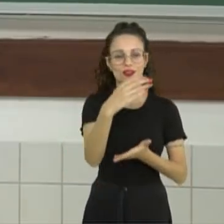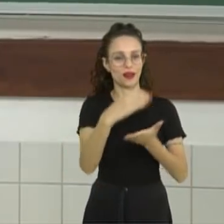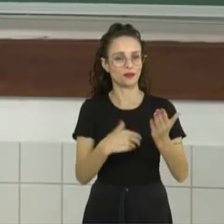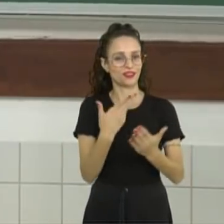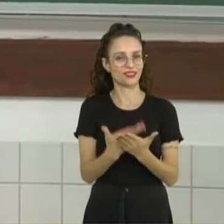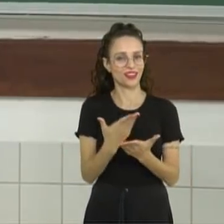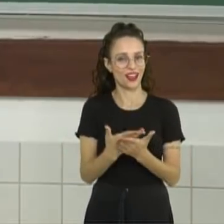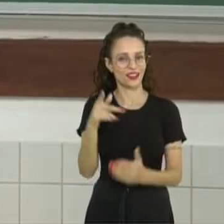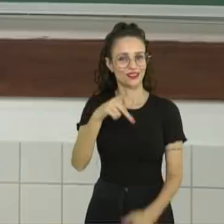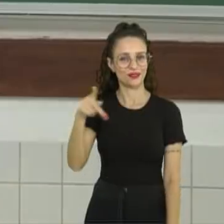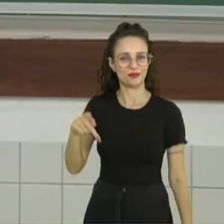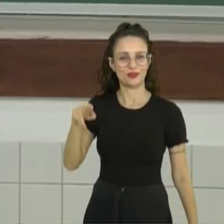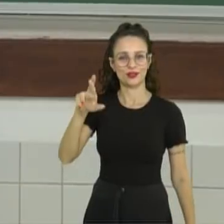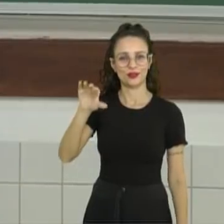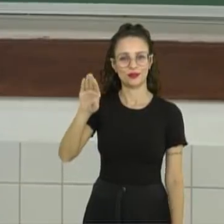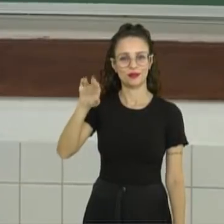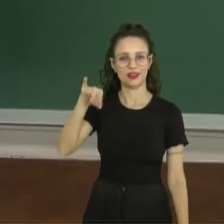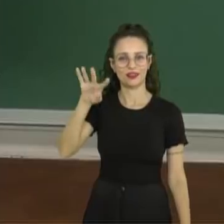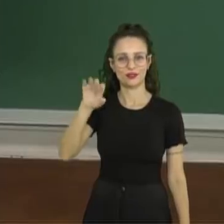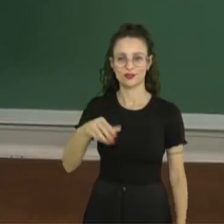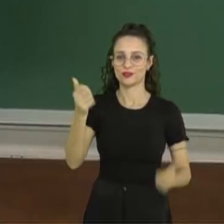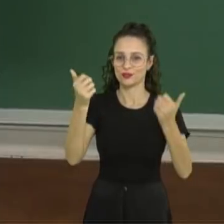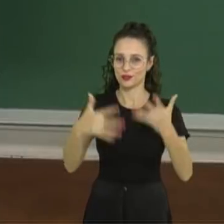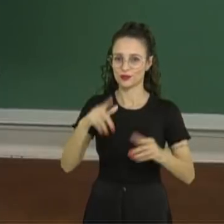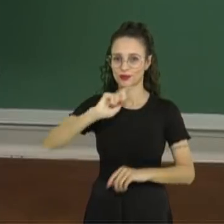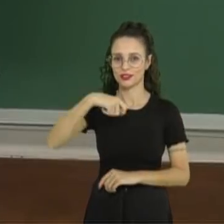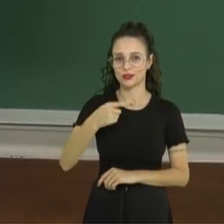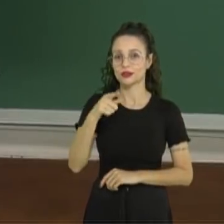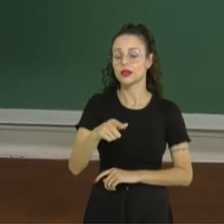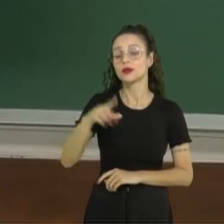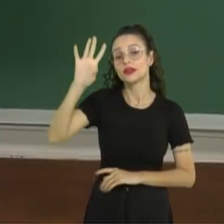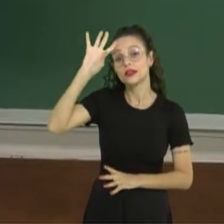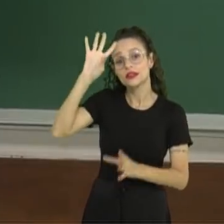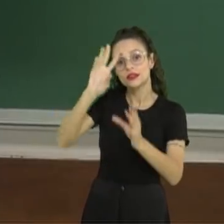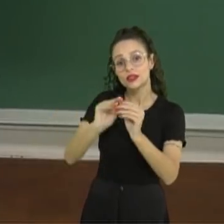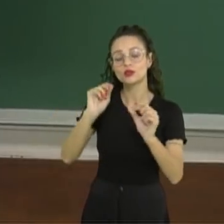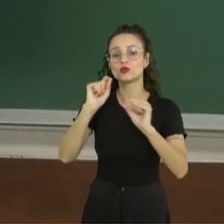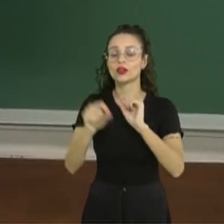da aula do professor Roberto sobre isso. E daí, se entende